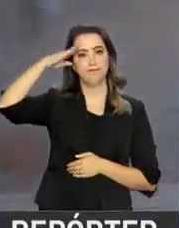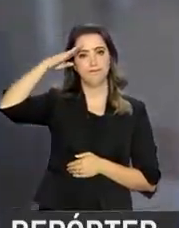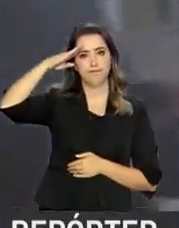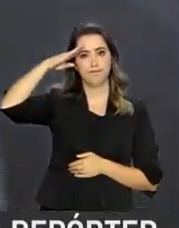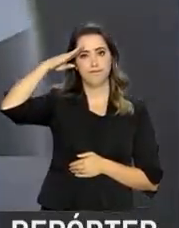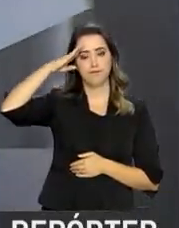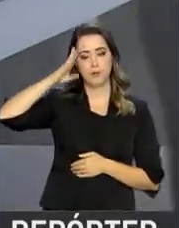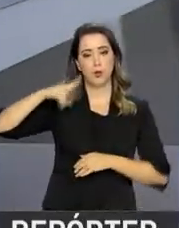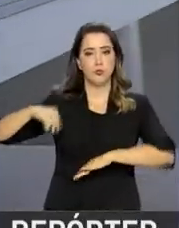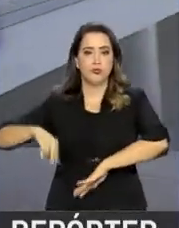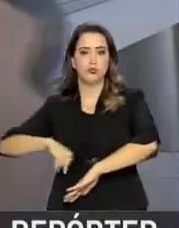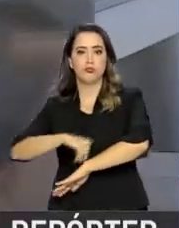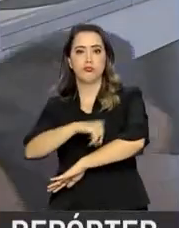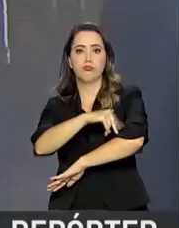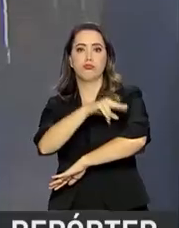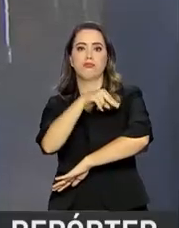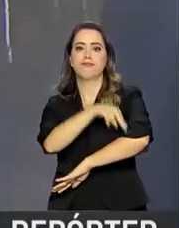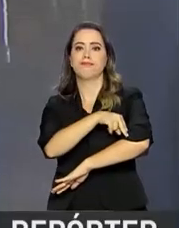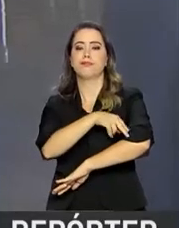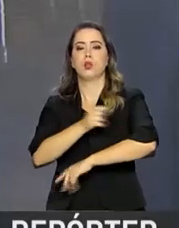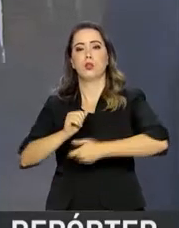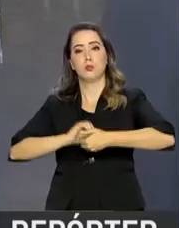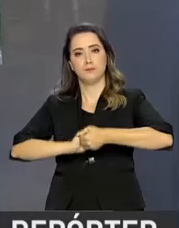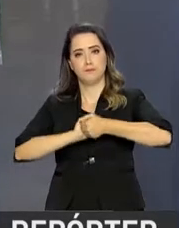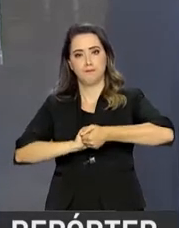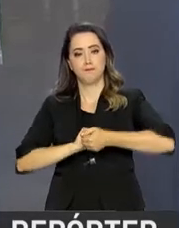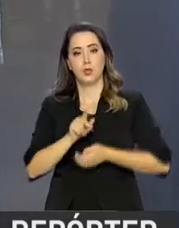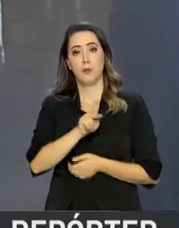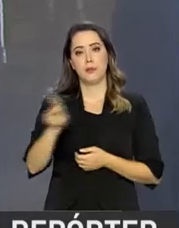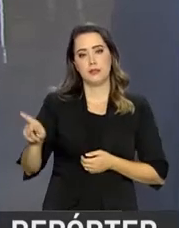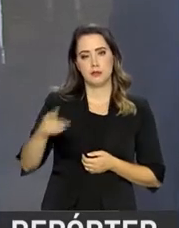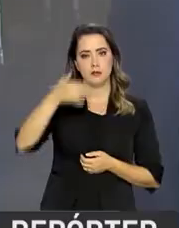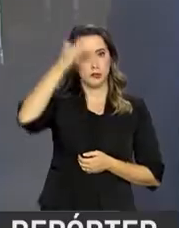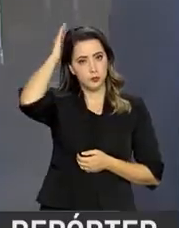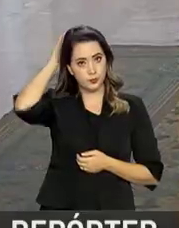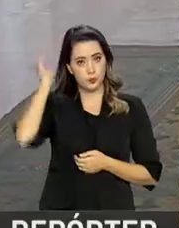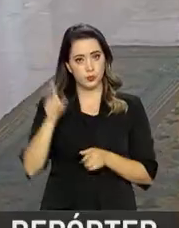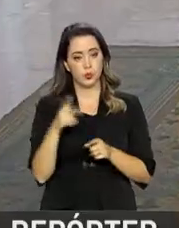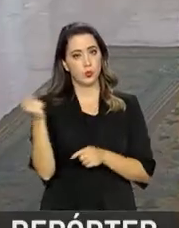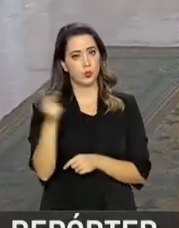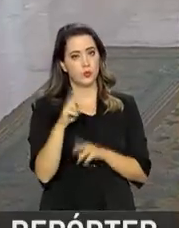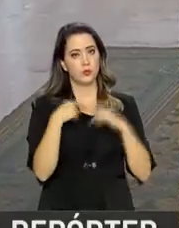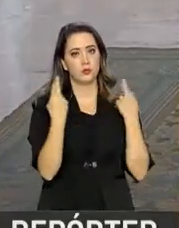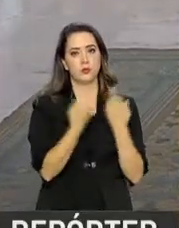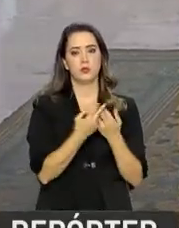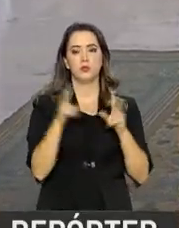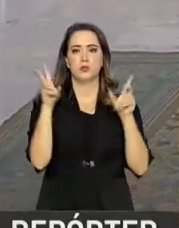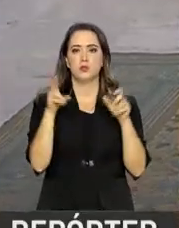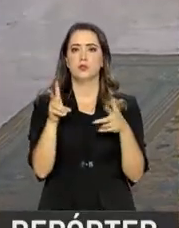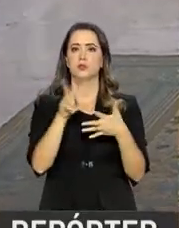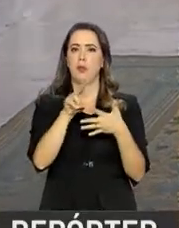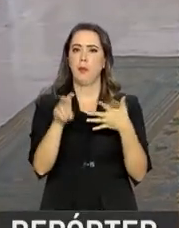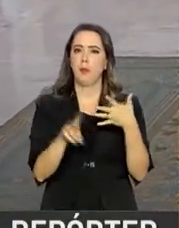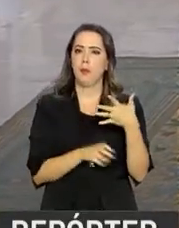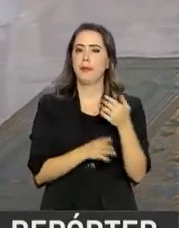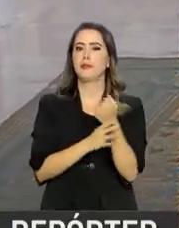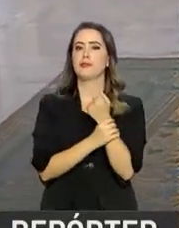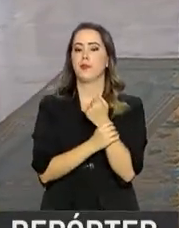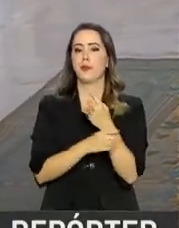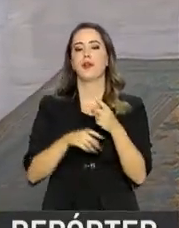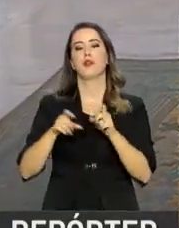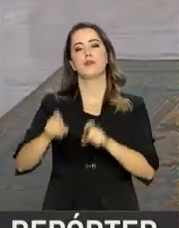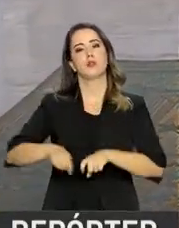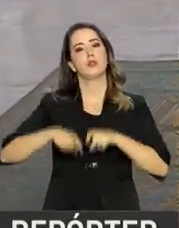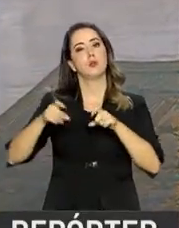foi recebido no alto da rampa pelo presidente temer os dois participaram de uma reunião onde trataram de temas como segurança pública